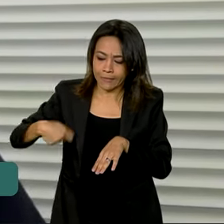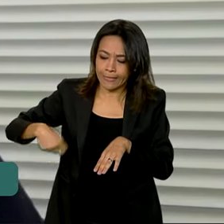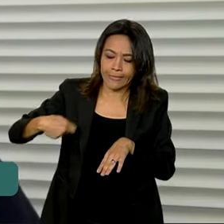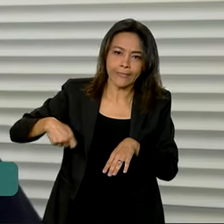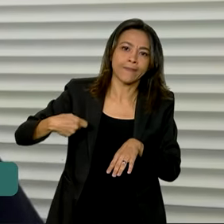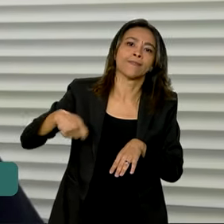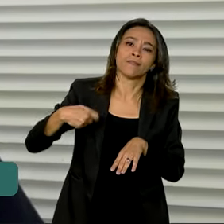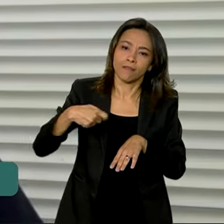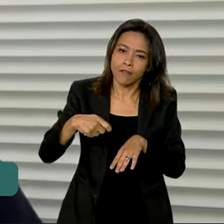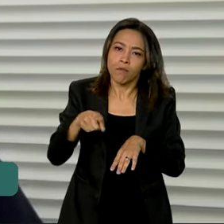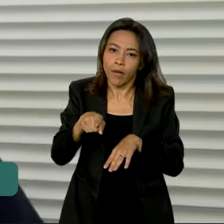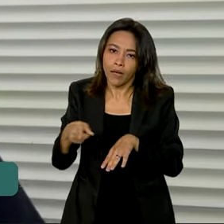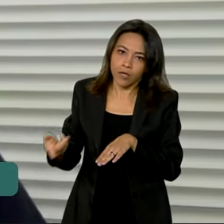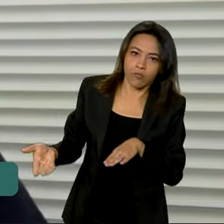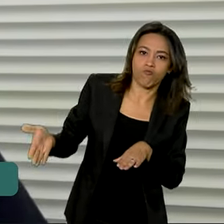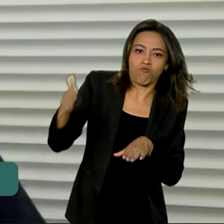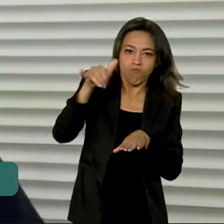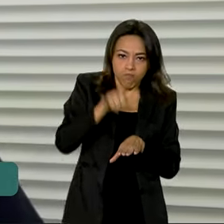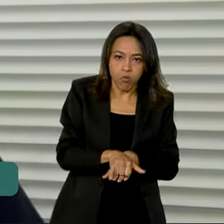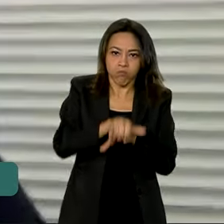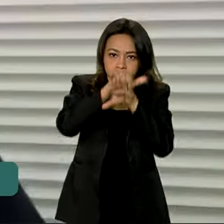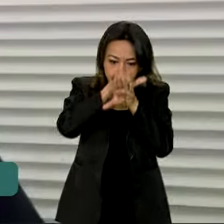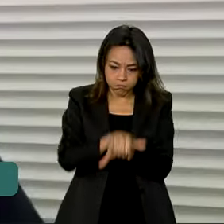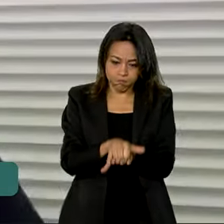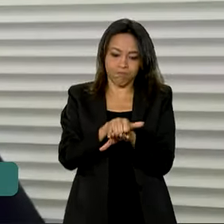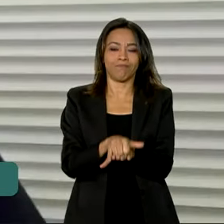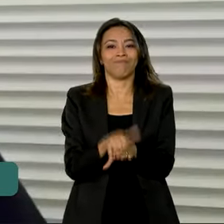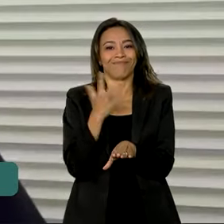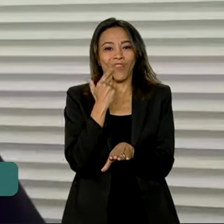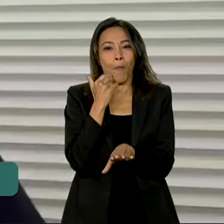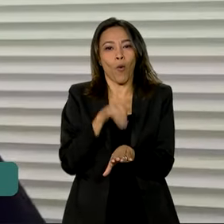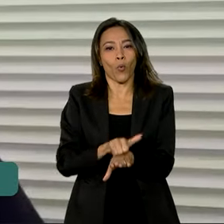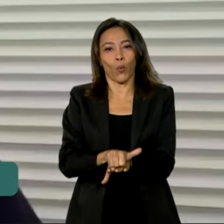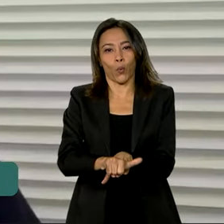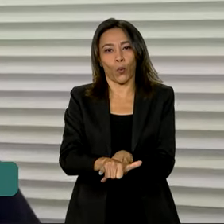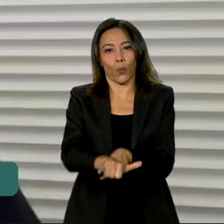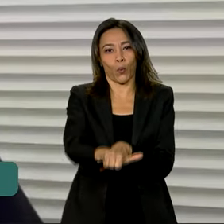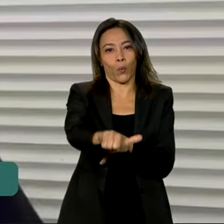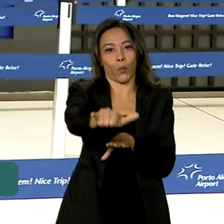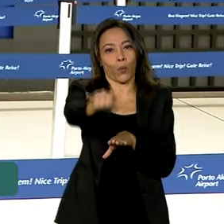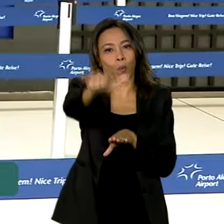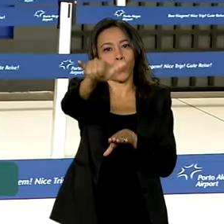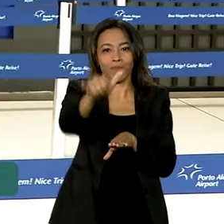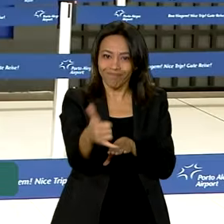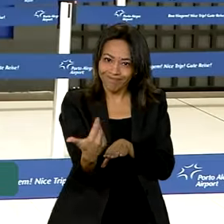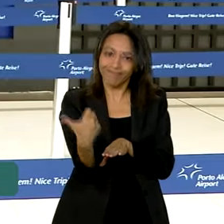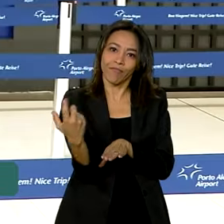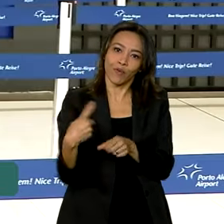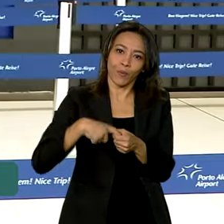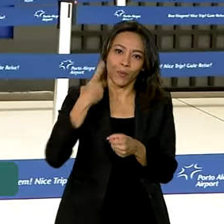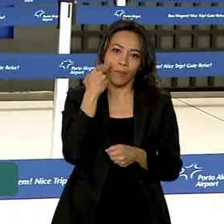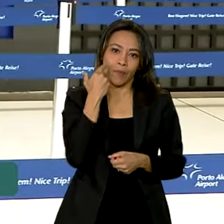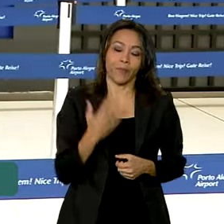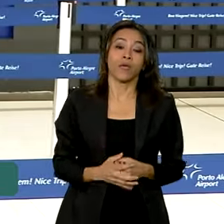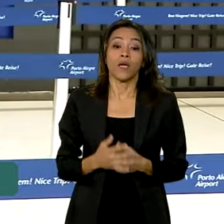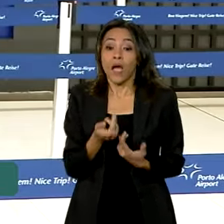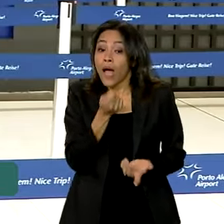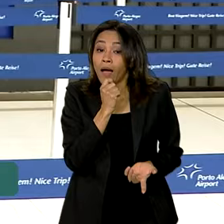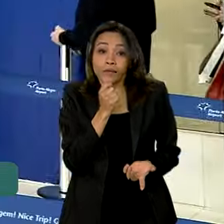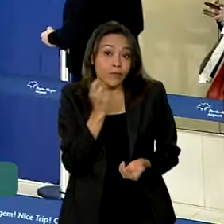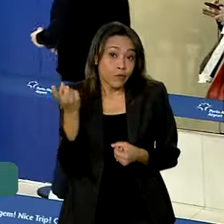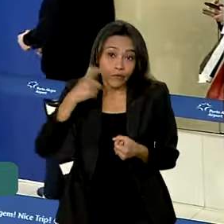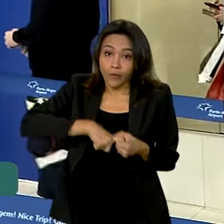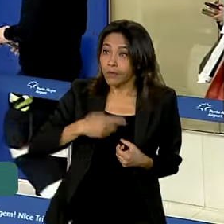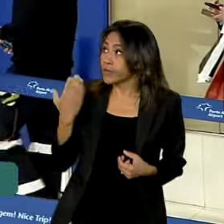necessário para colocar o aeroporto de novo, né, preparado para receber o avião. Enquanto o Salgado Filho não volta a